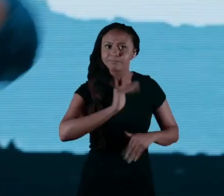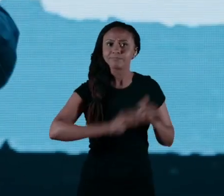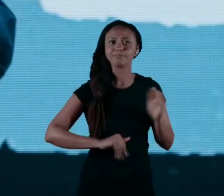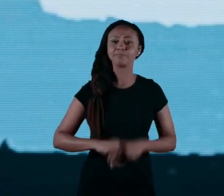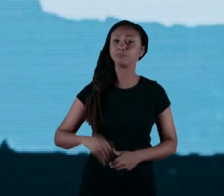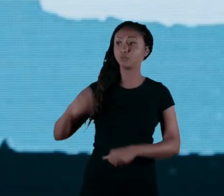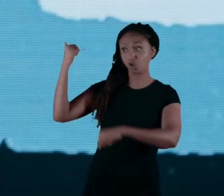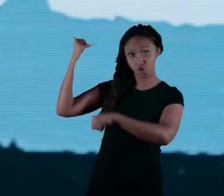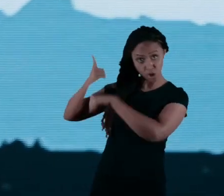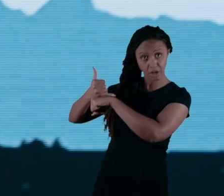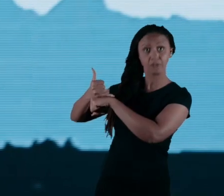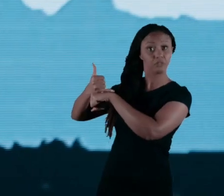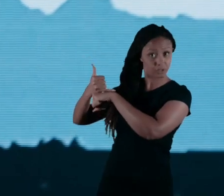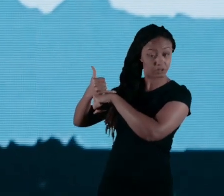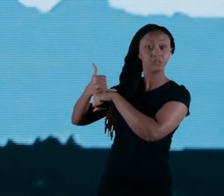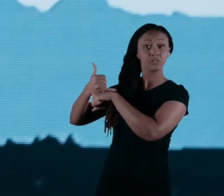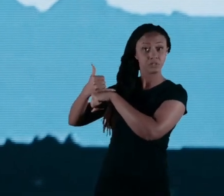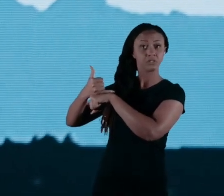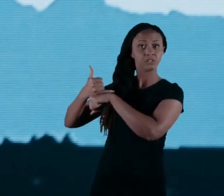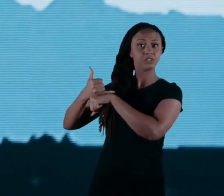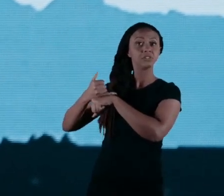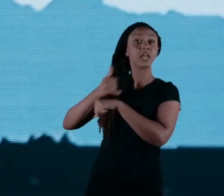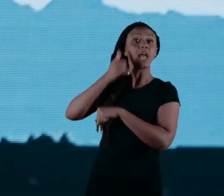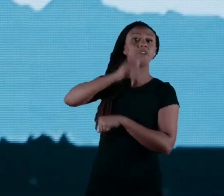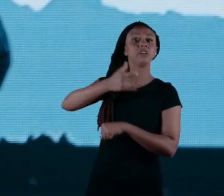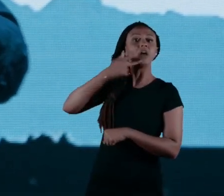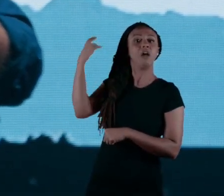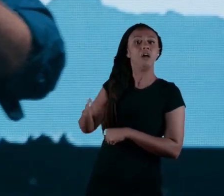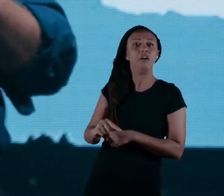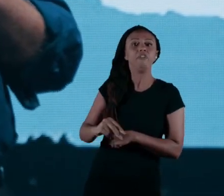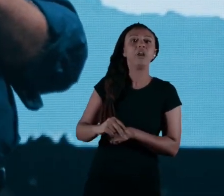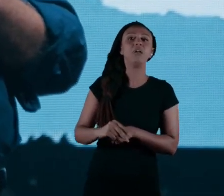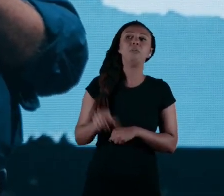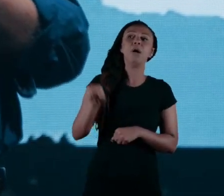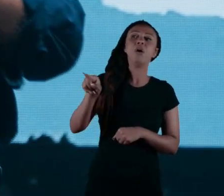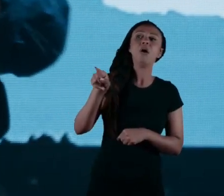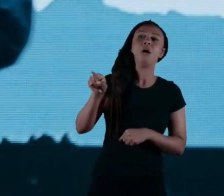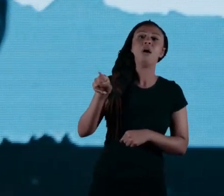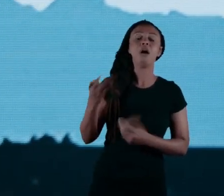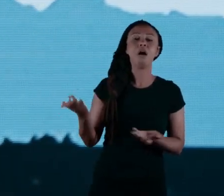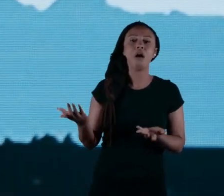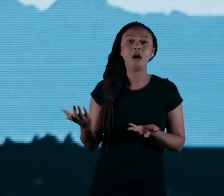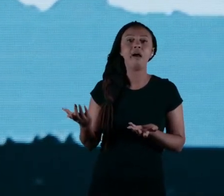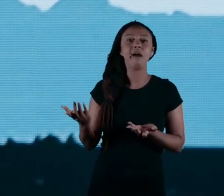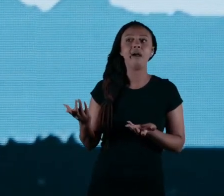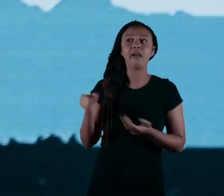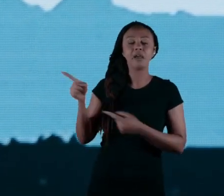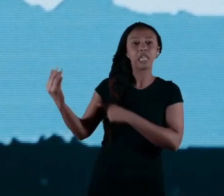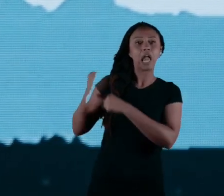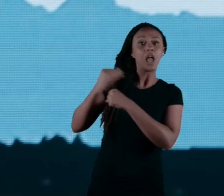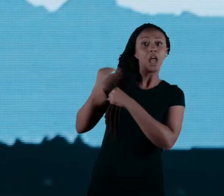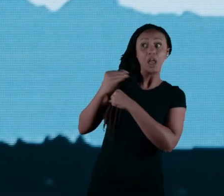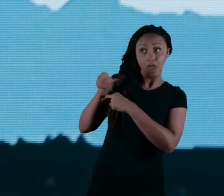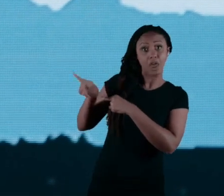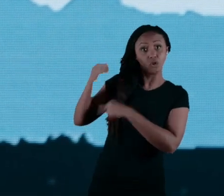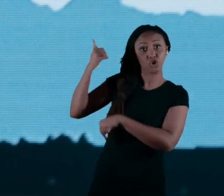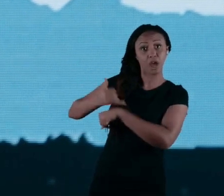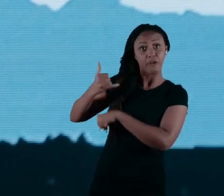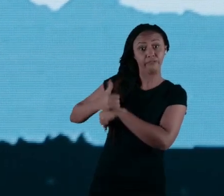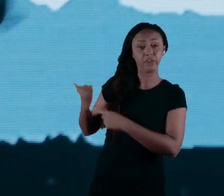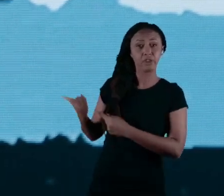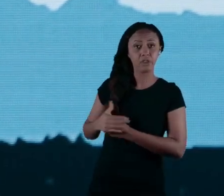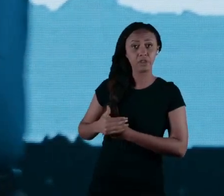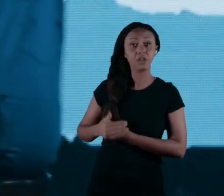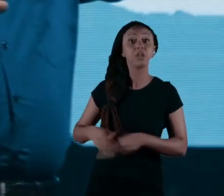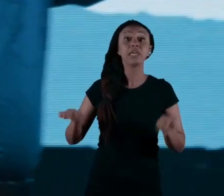seu chefe, não falar mal daquele que está sendo instrumento de provisão na tua vida, ser justo com aqueles que